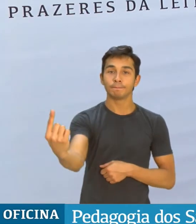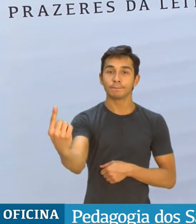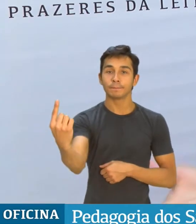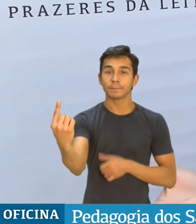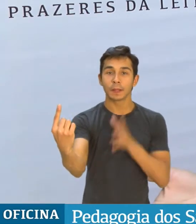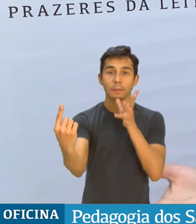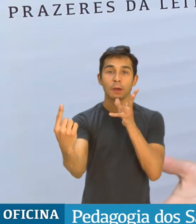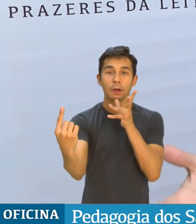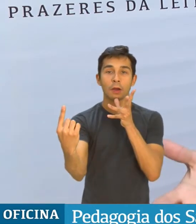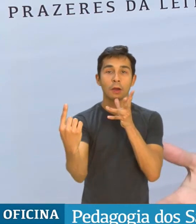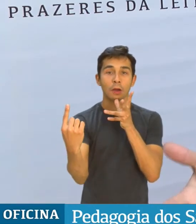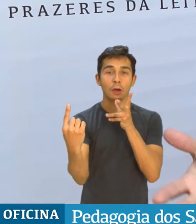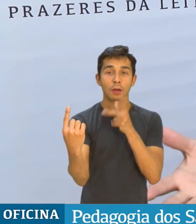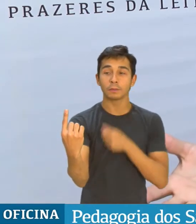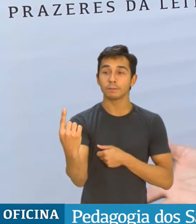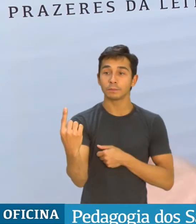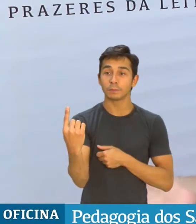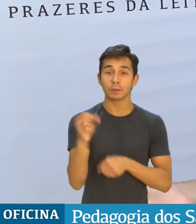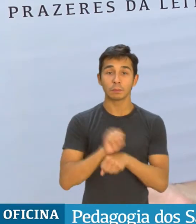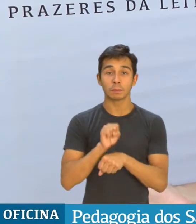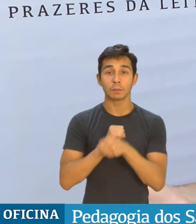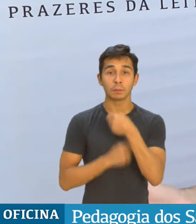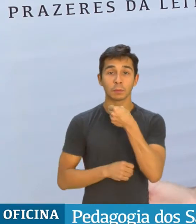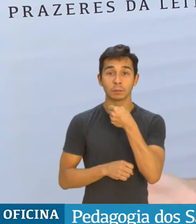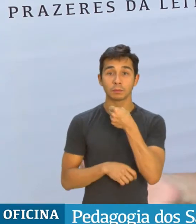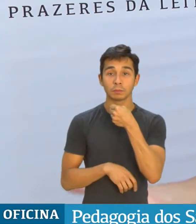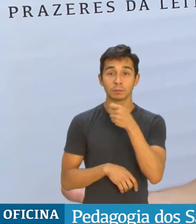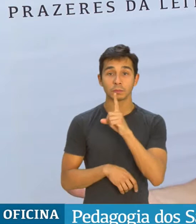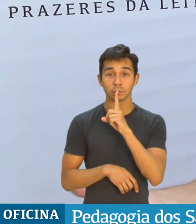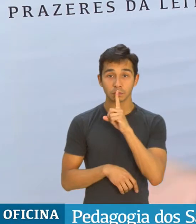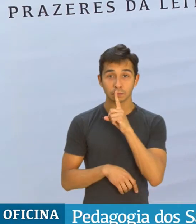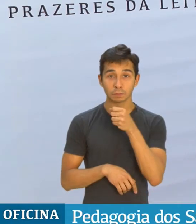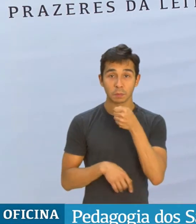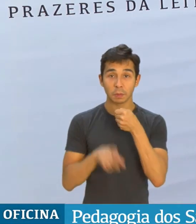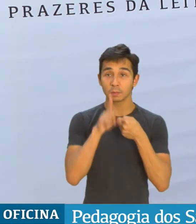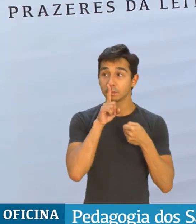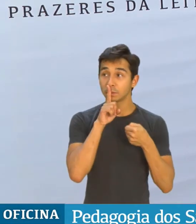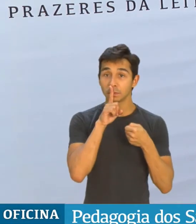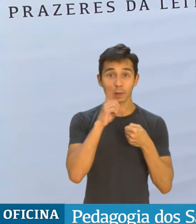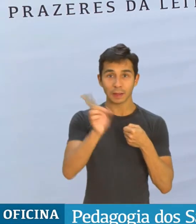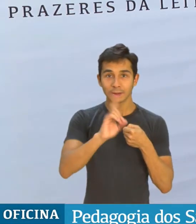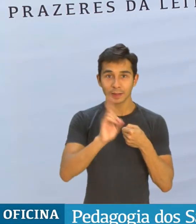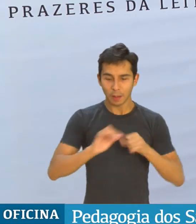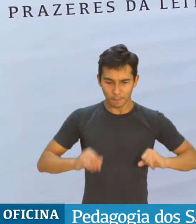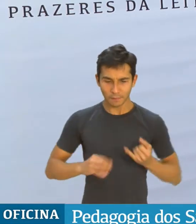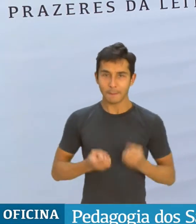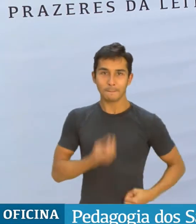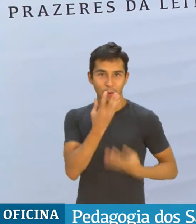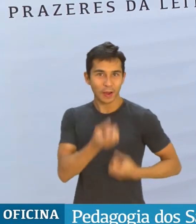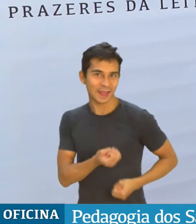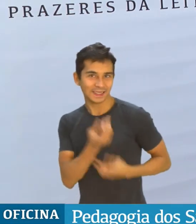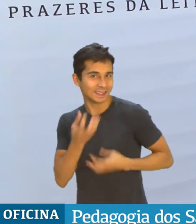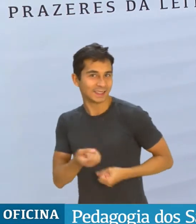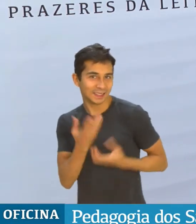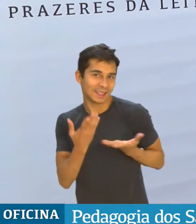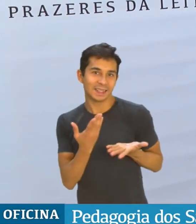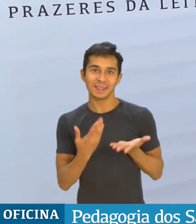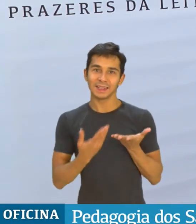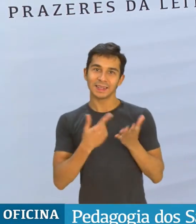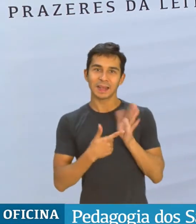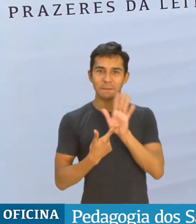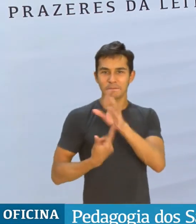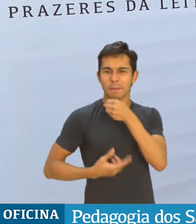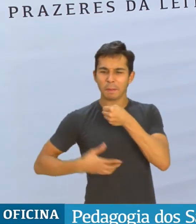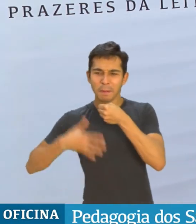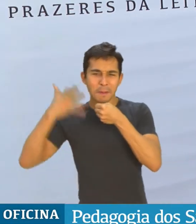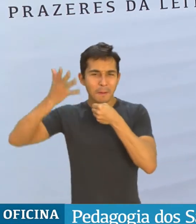Você vai não falar nada? Vai fazer um merchandising, uma propaganda? Não, poesia. E aí, para isso você precisa